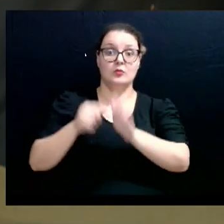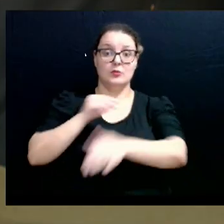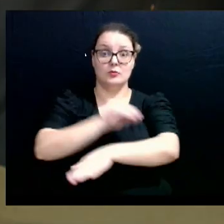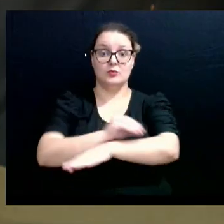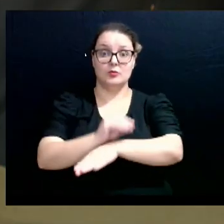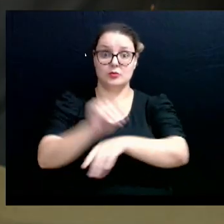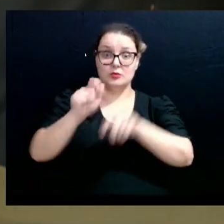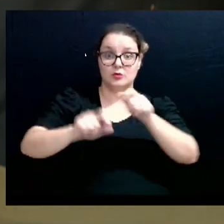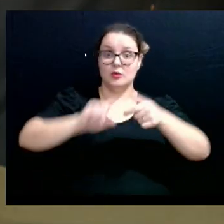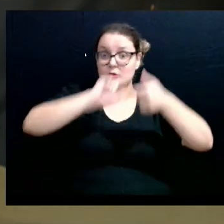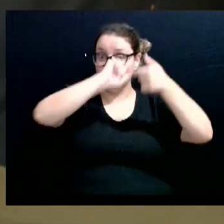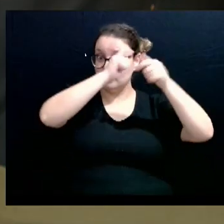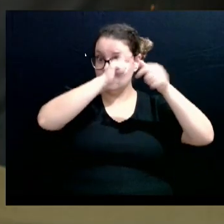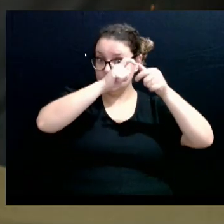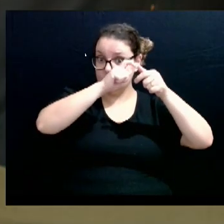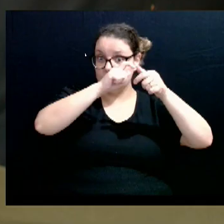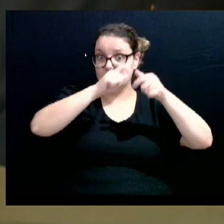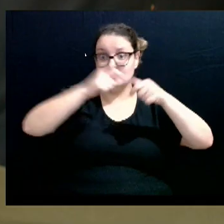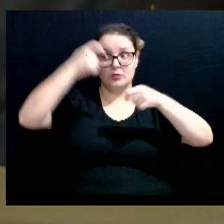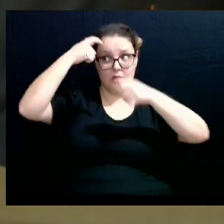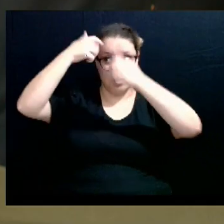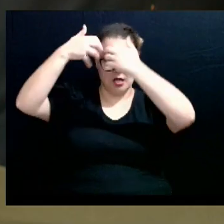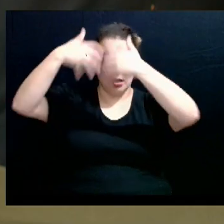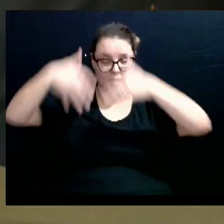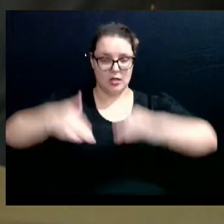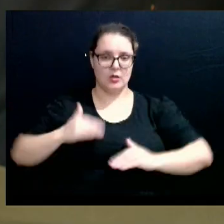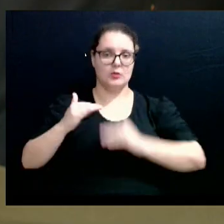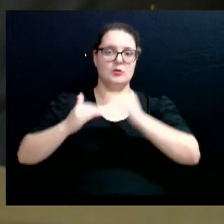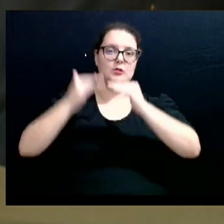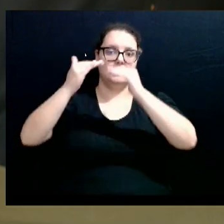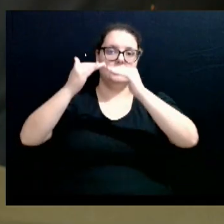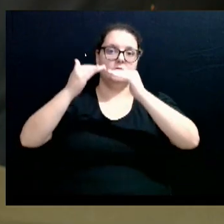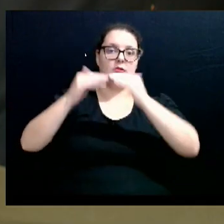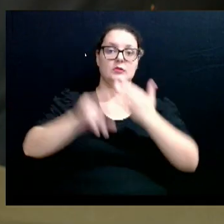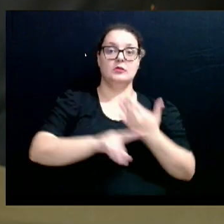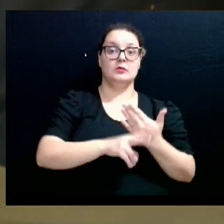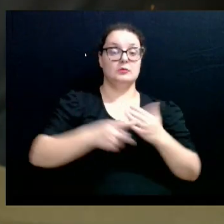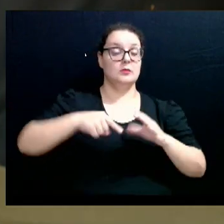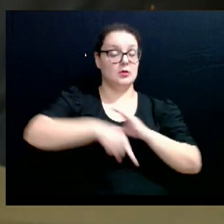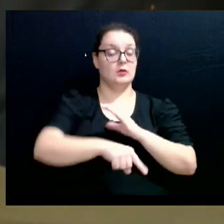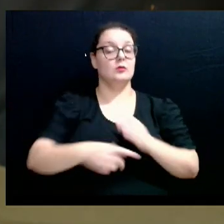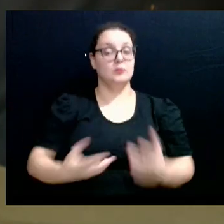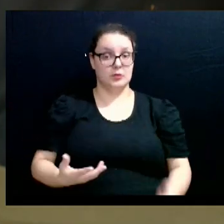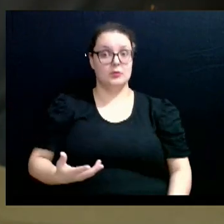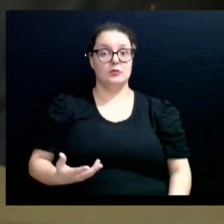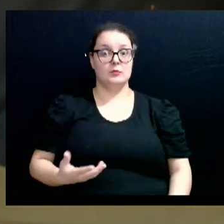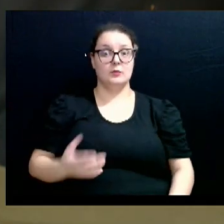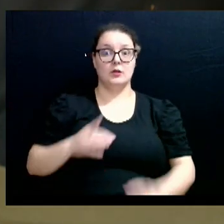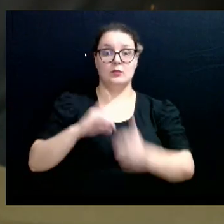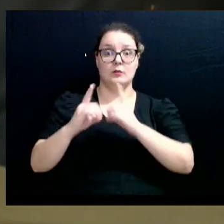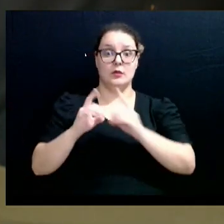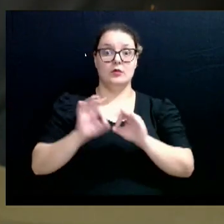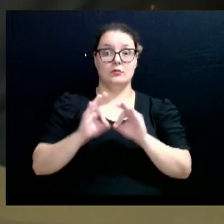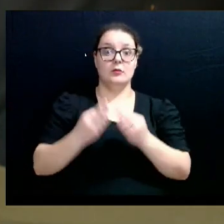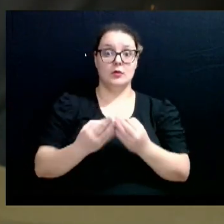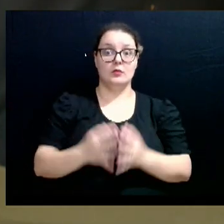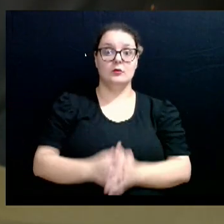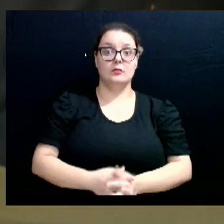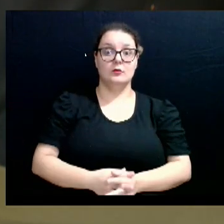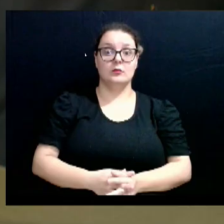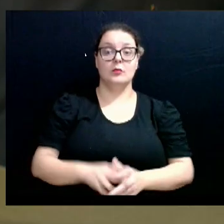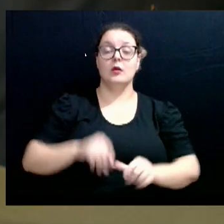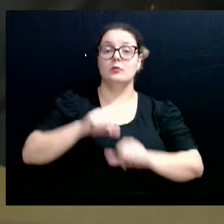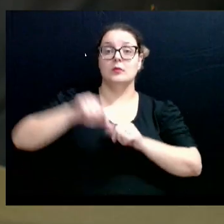transtorno do neurodesenvolvimento impacta profundamente a dinâmica familiar. Mudanças na rotina, na